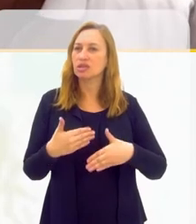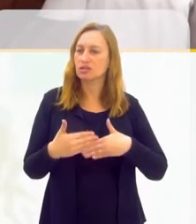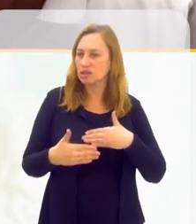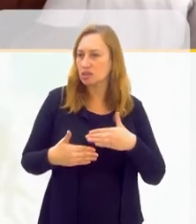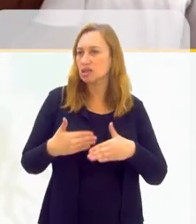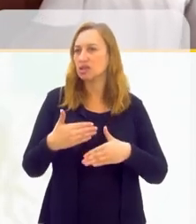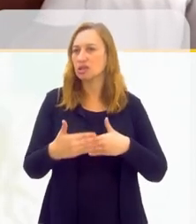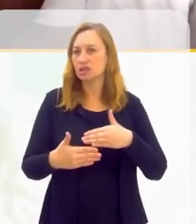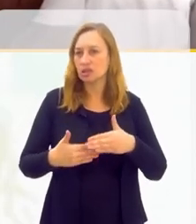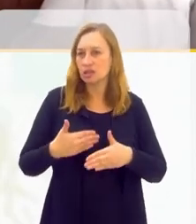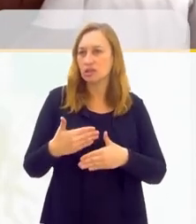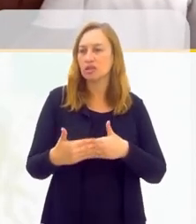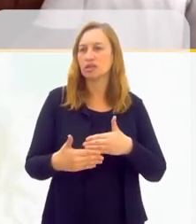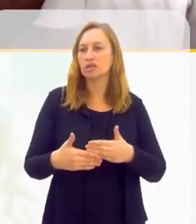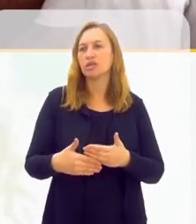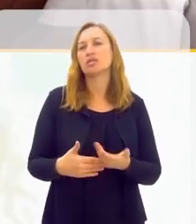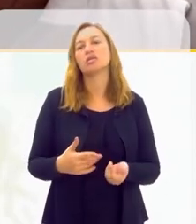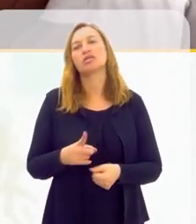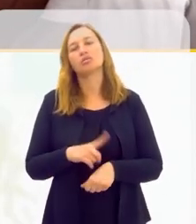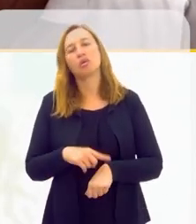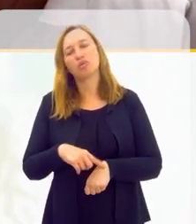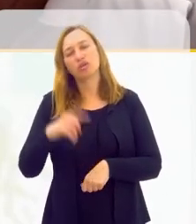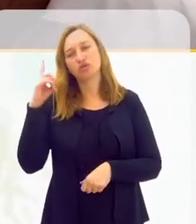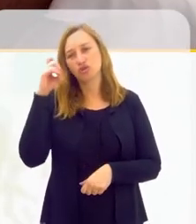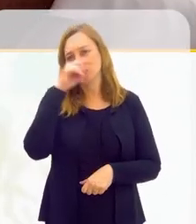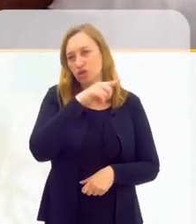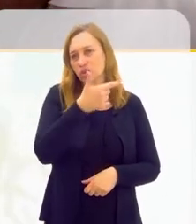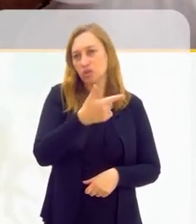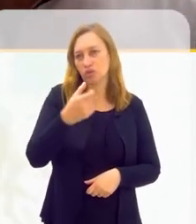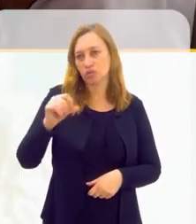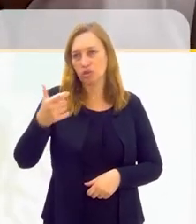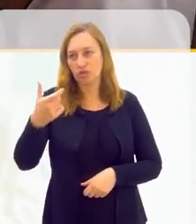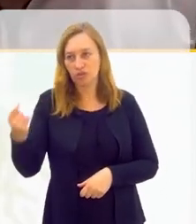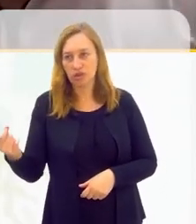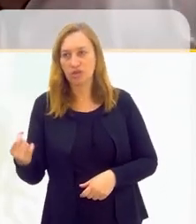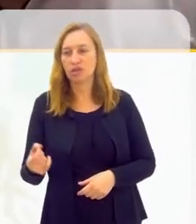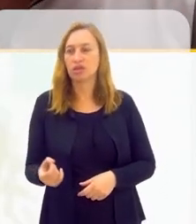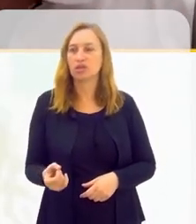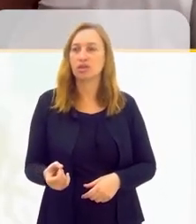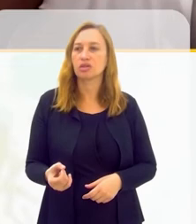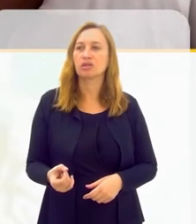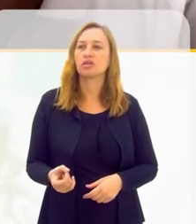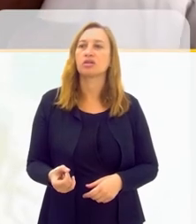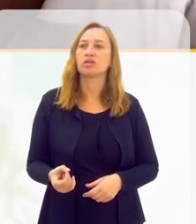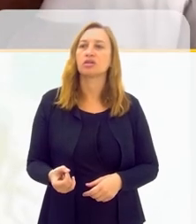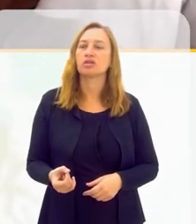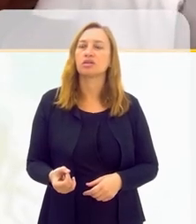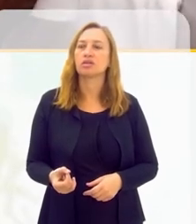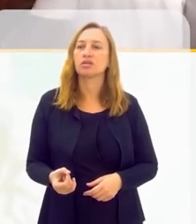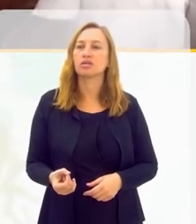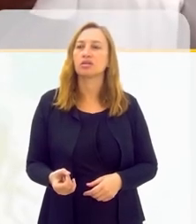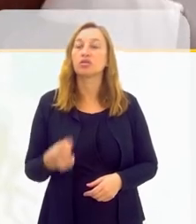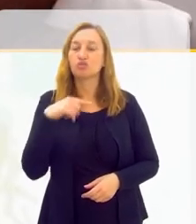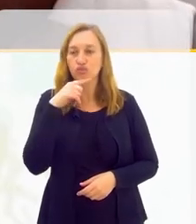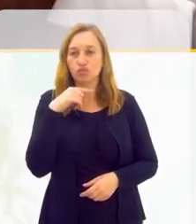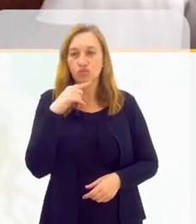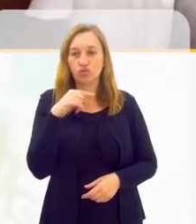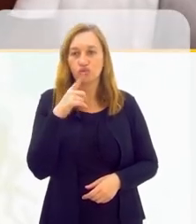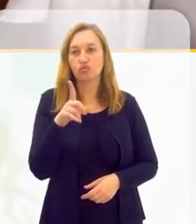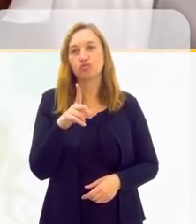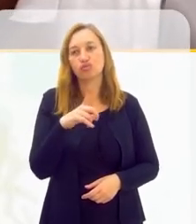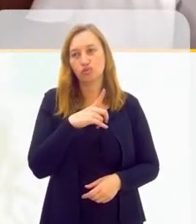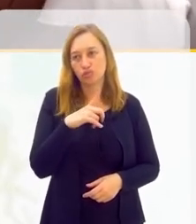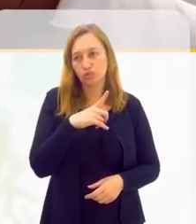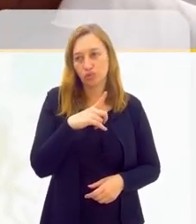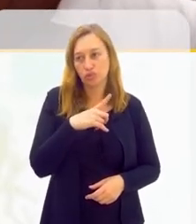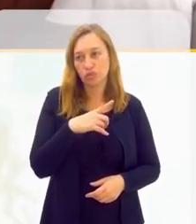construídas, foram chegando num ano muito difícil, em 2020, chegando à Nossa. comunidade, com muitas dúvidas se